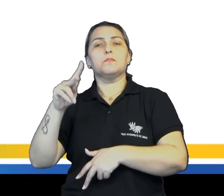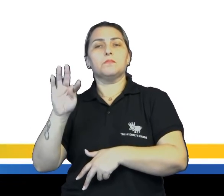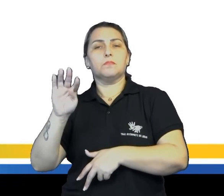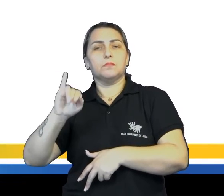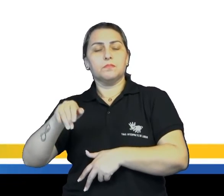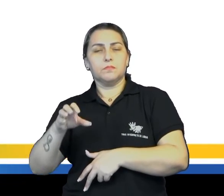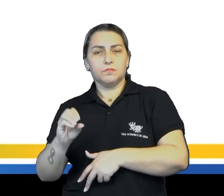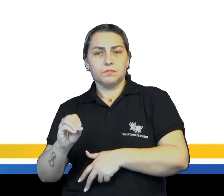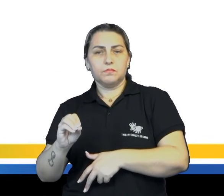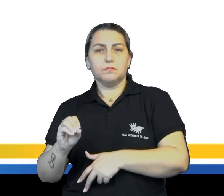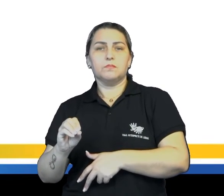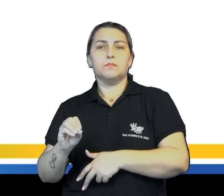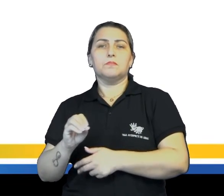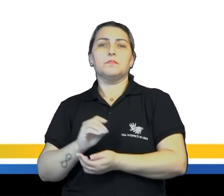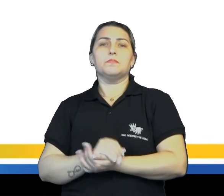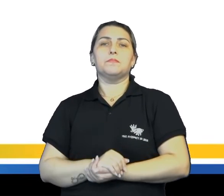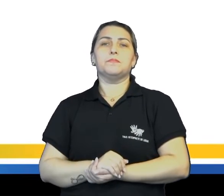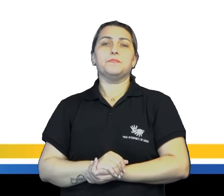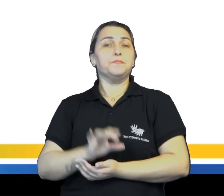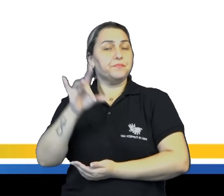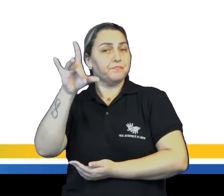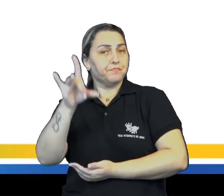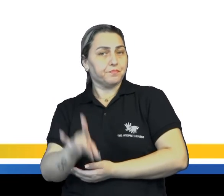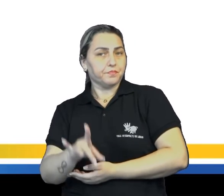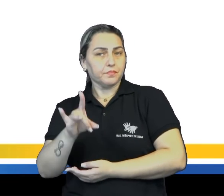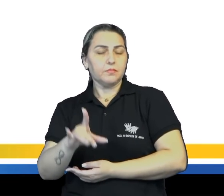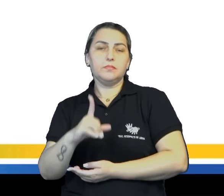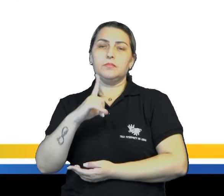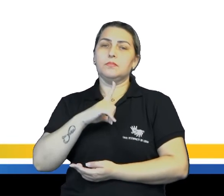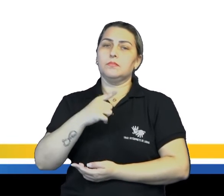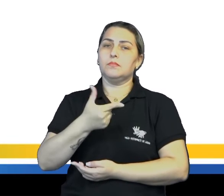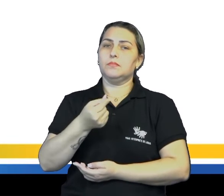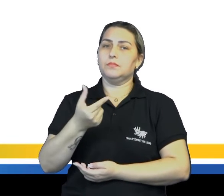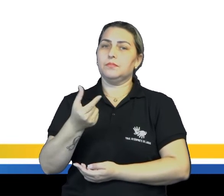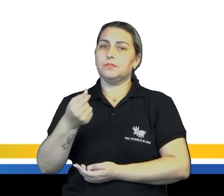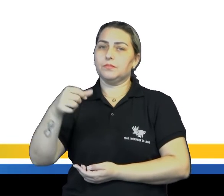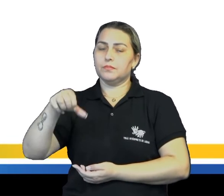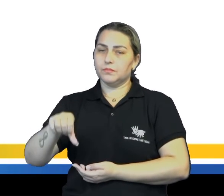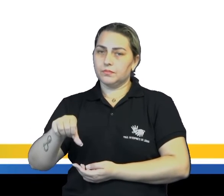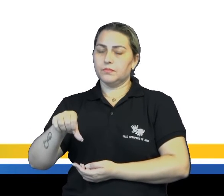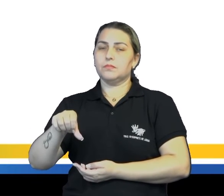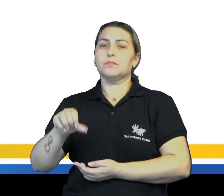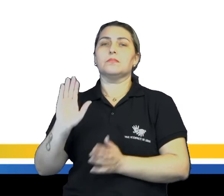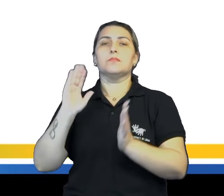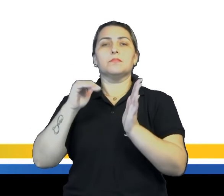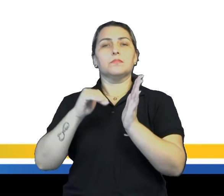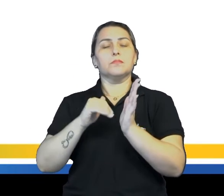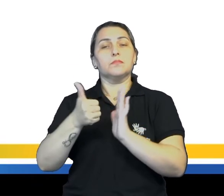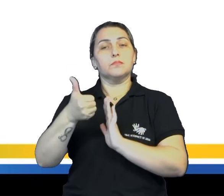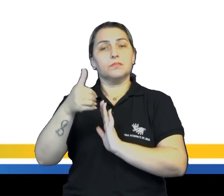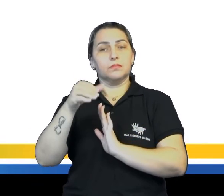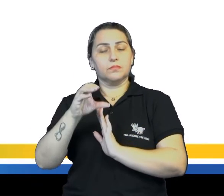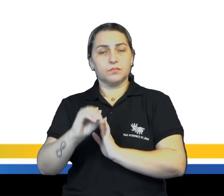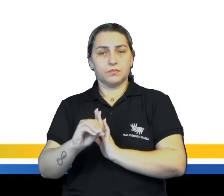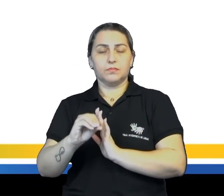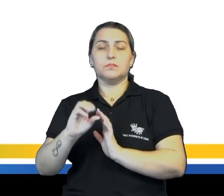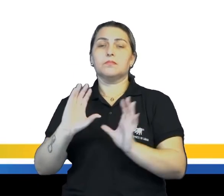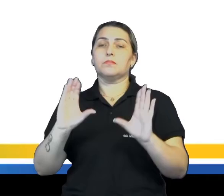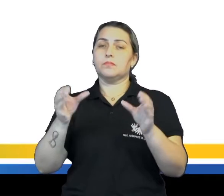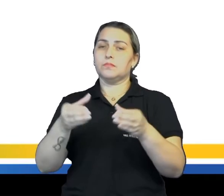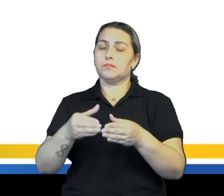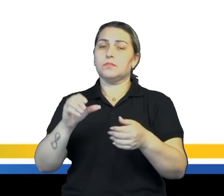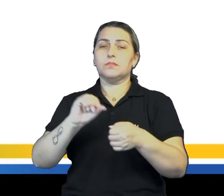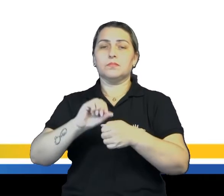e Yanomami. A última edição ocorreu em 2009 e foi a 10ª vez em que o torneio foi realizado.